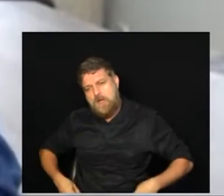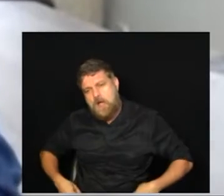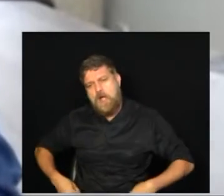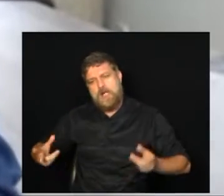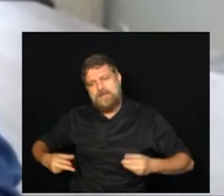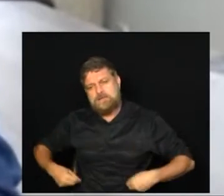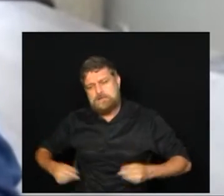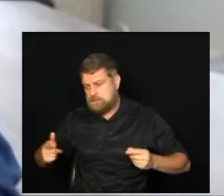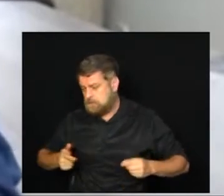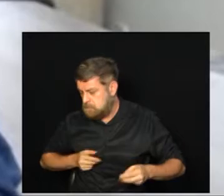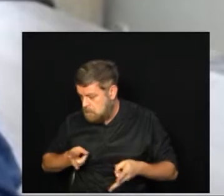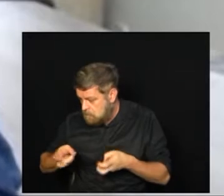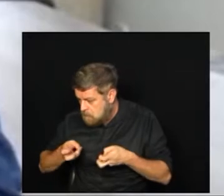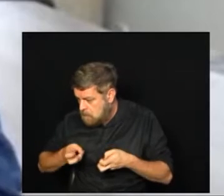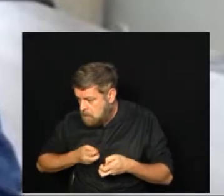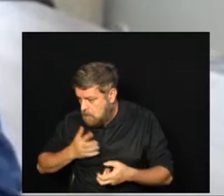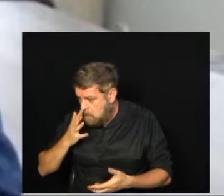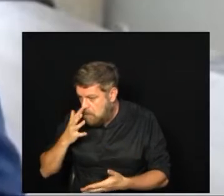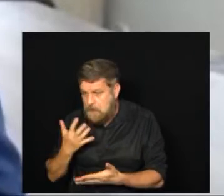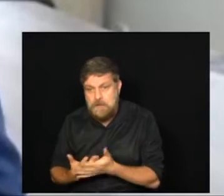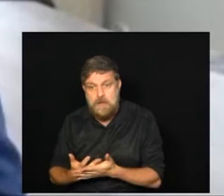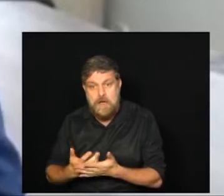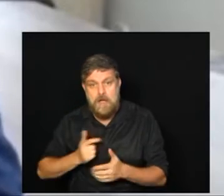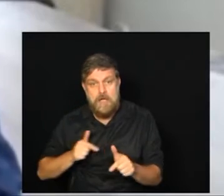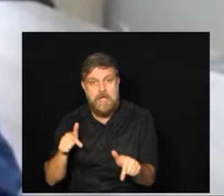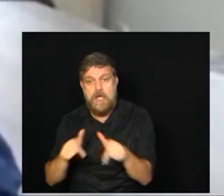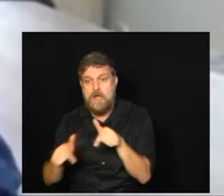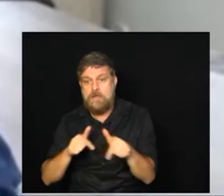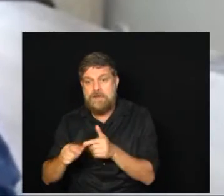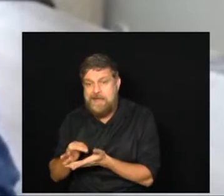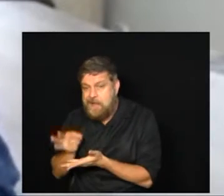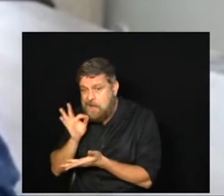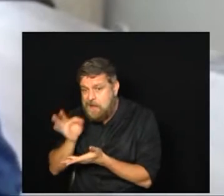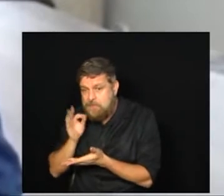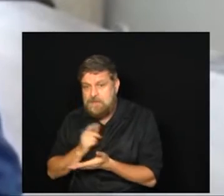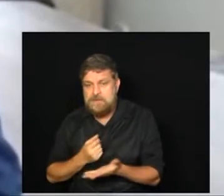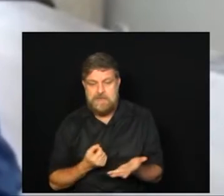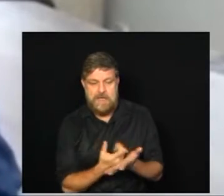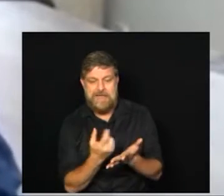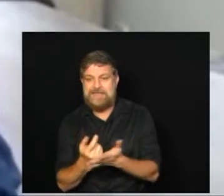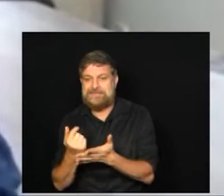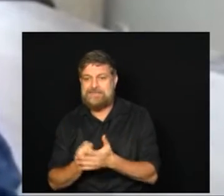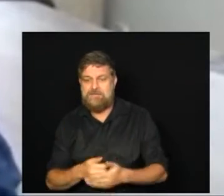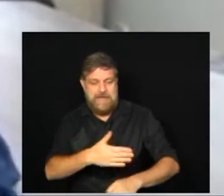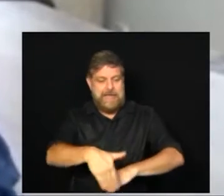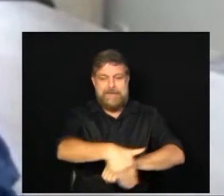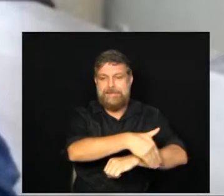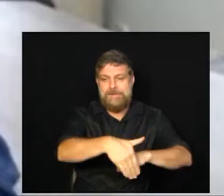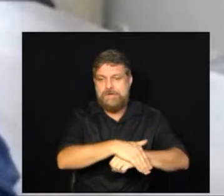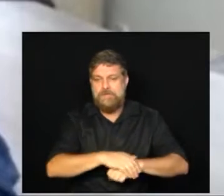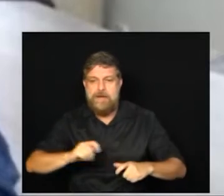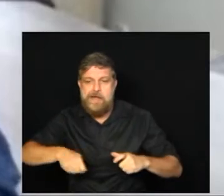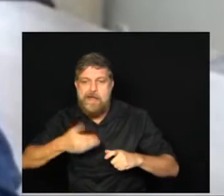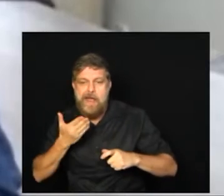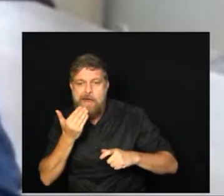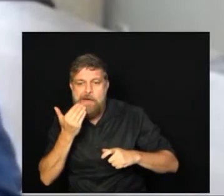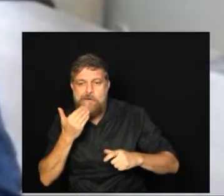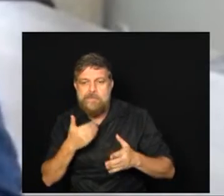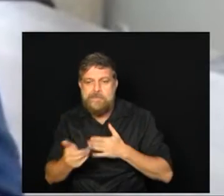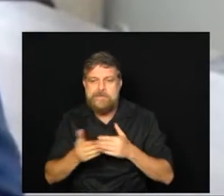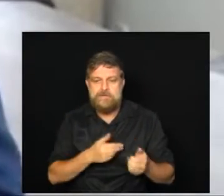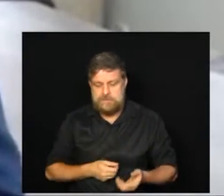a ver os exageros de como que eu saía correndo para trabalhar, não tomava café da manhã em casa, e gastava tomando café da manhã na rua, eu almoçava na rua,